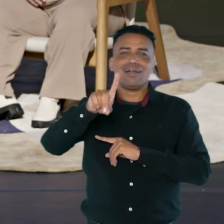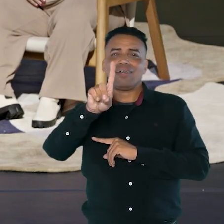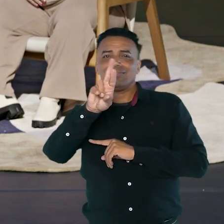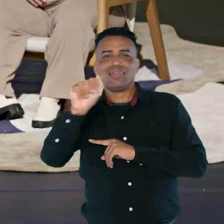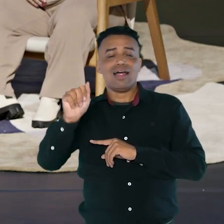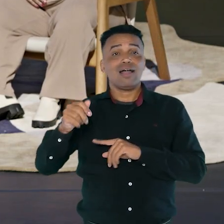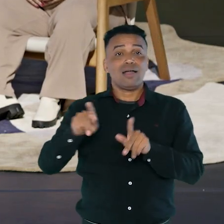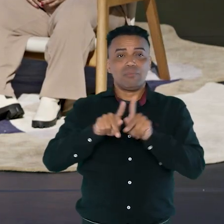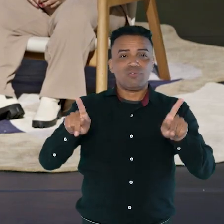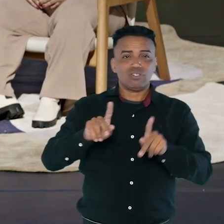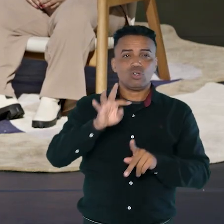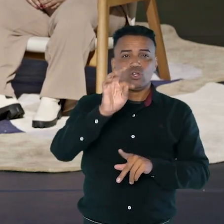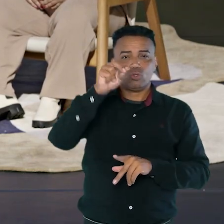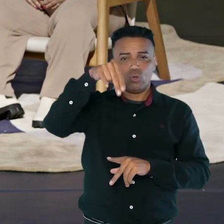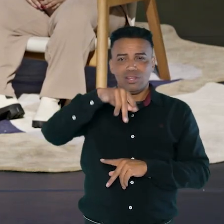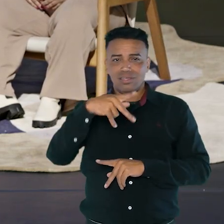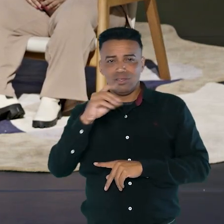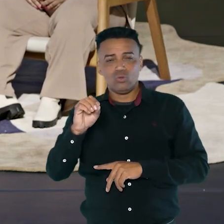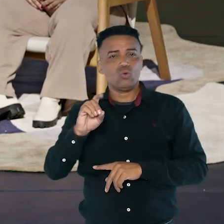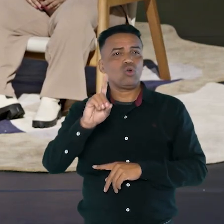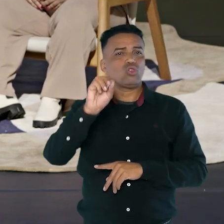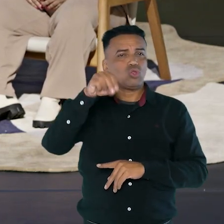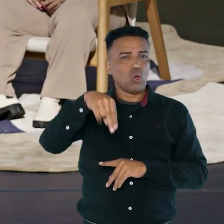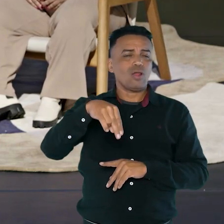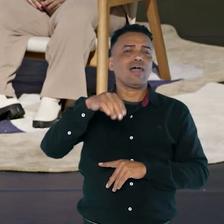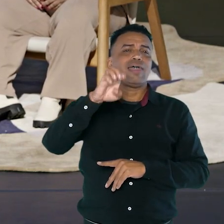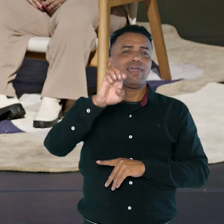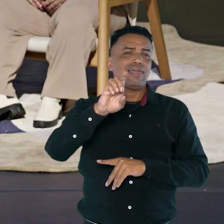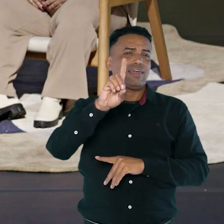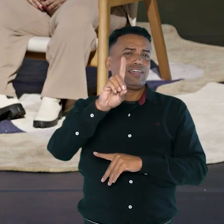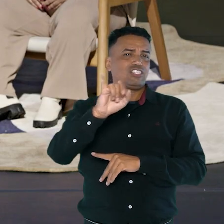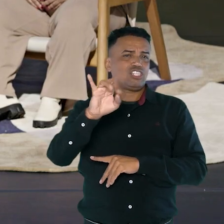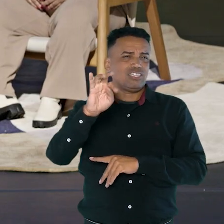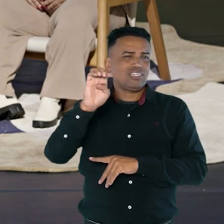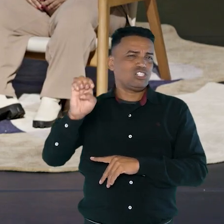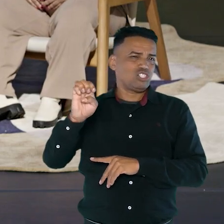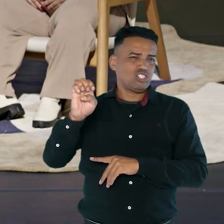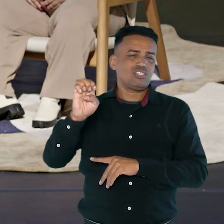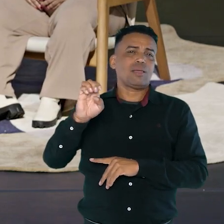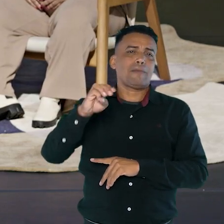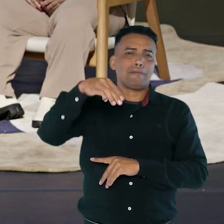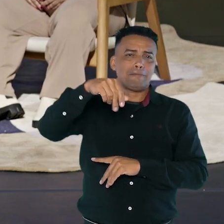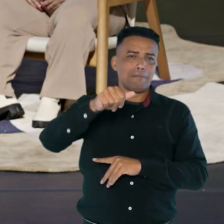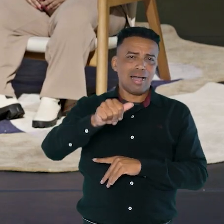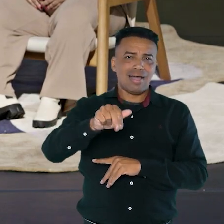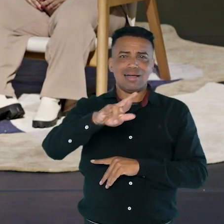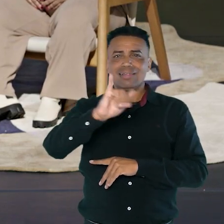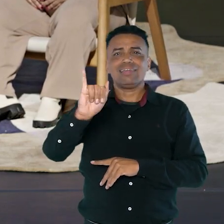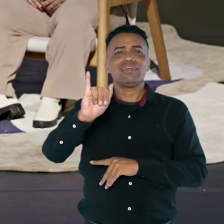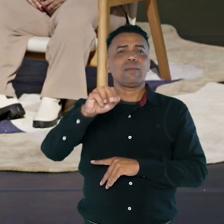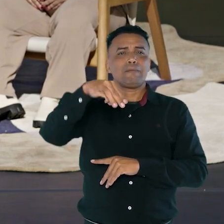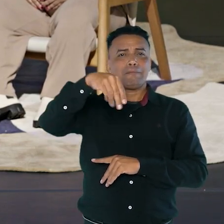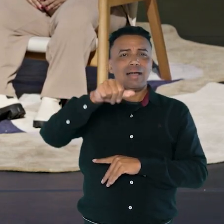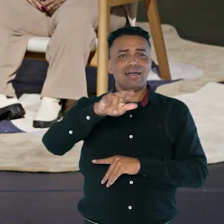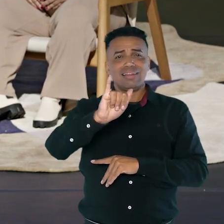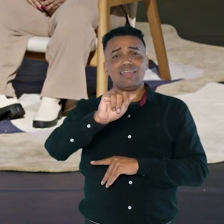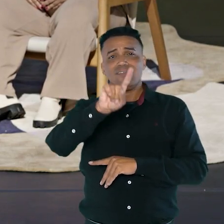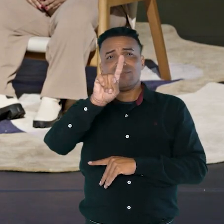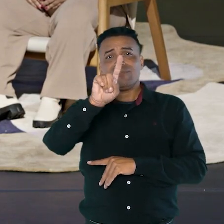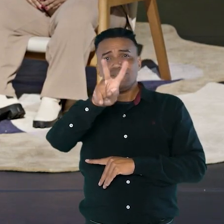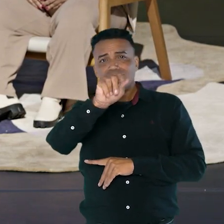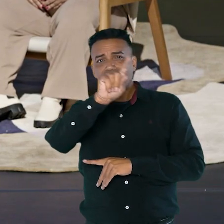está aí, Dona Edith, Zazá, Sônia, Mari Vaz,